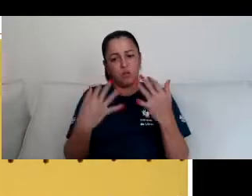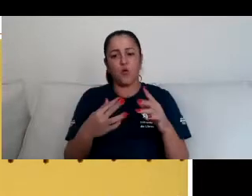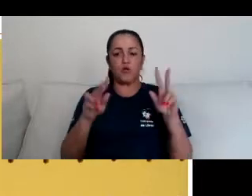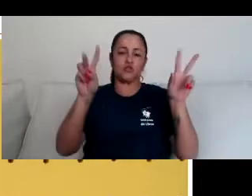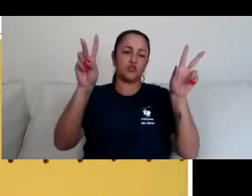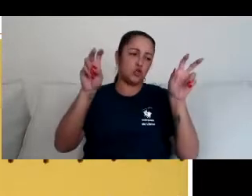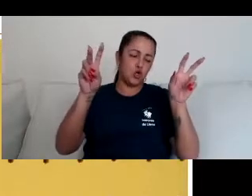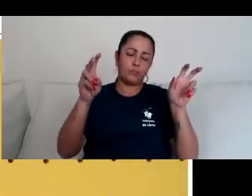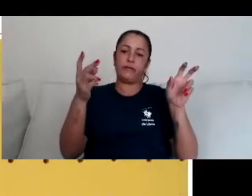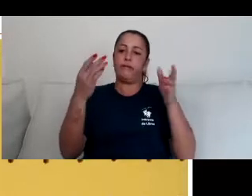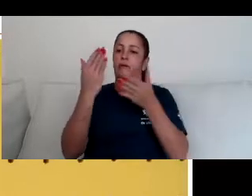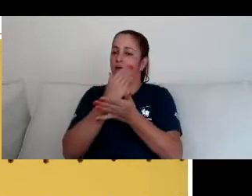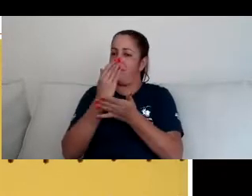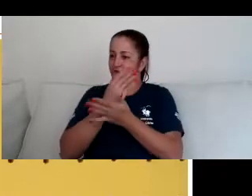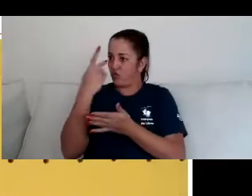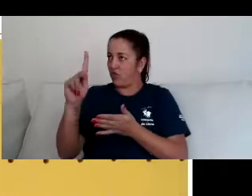Negra.